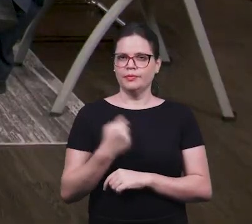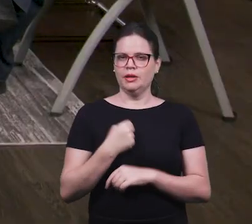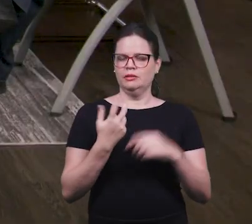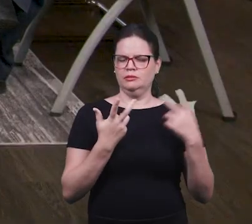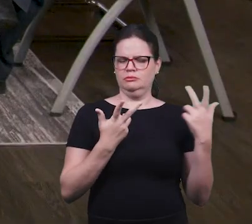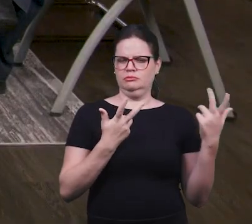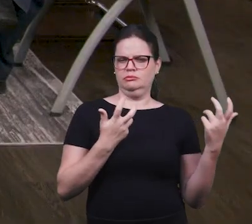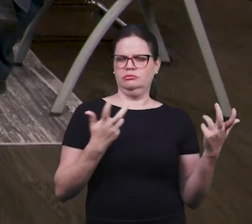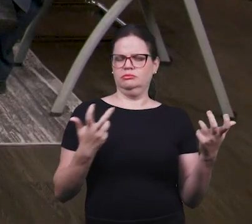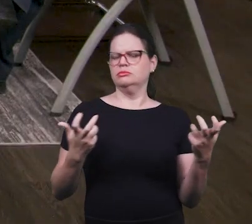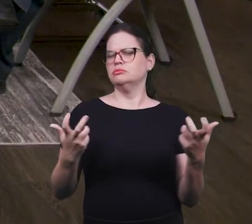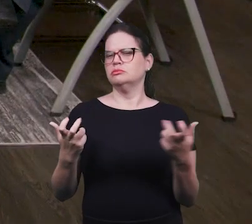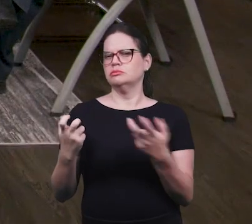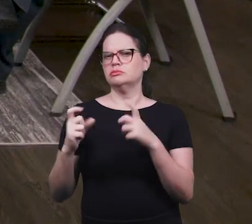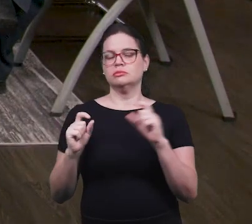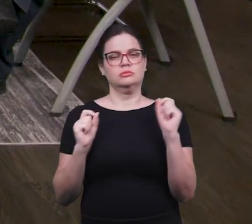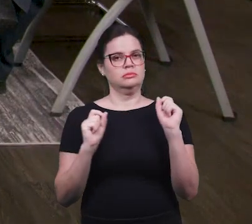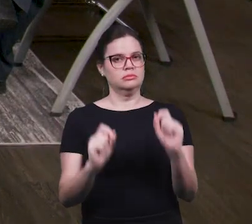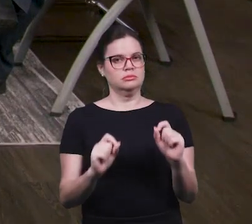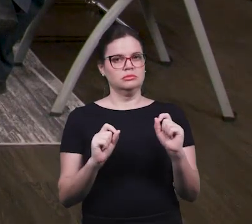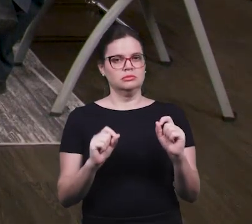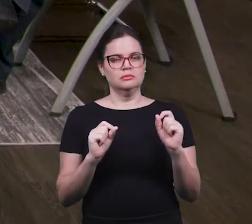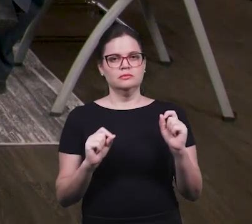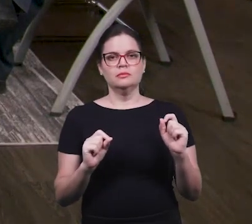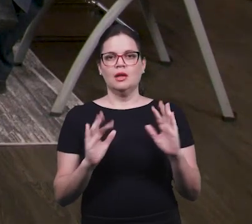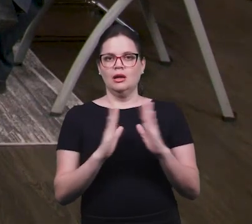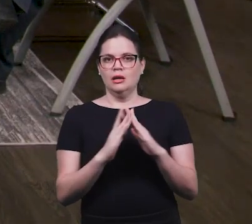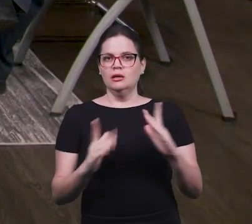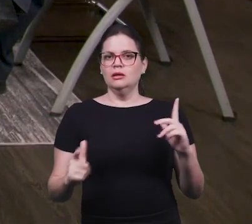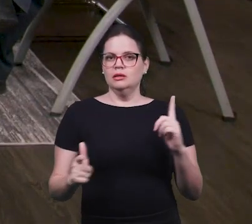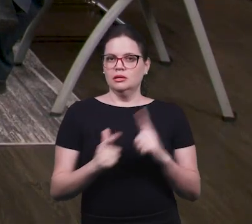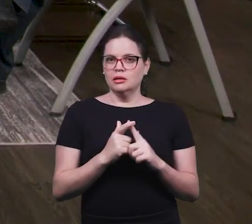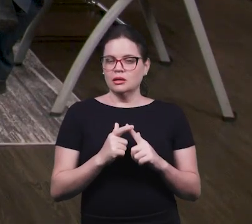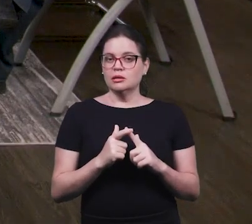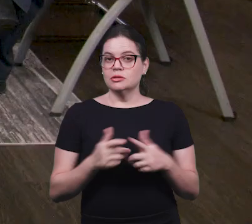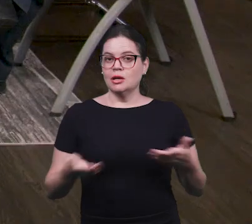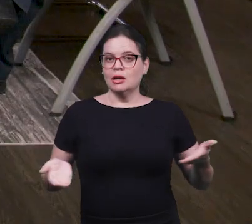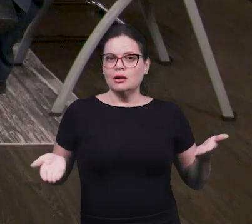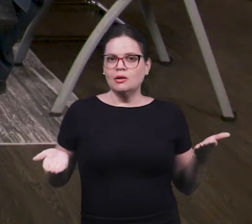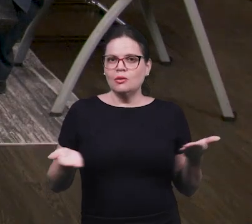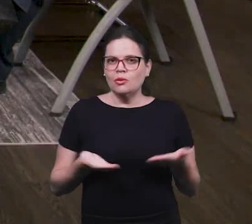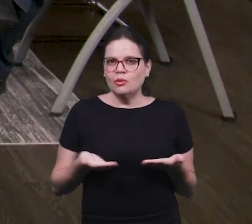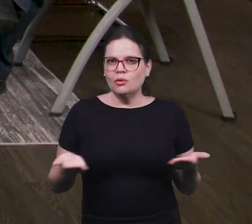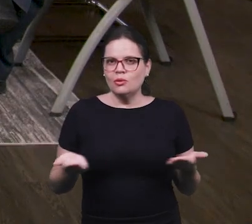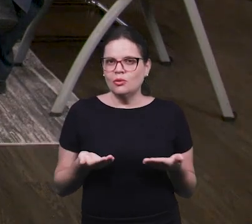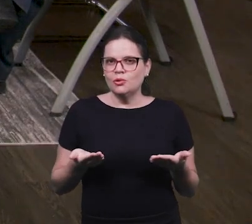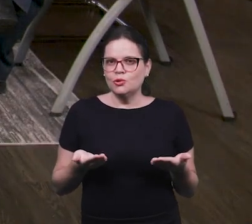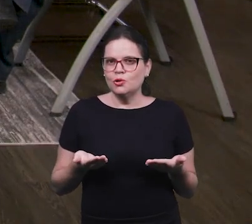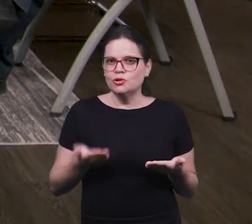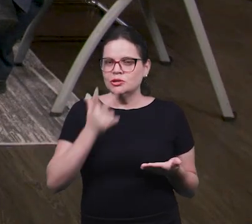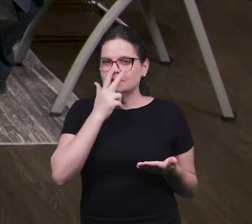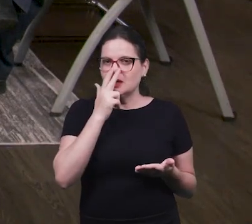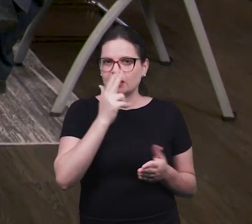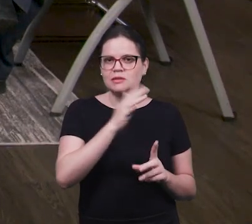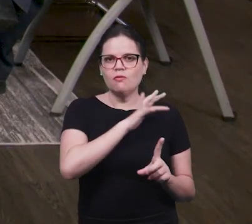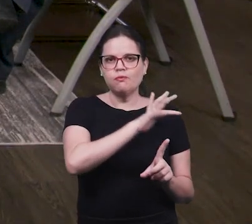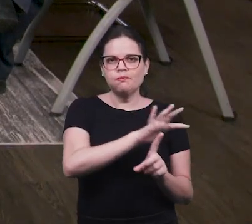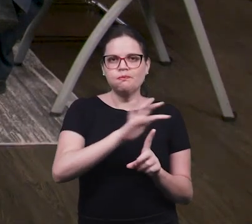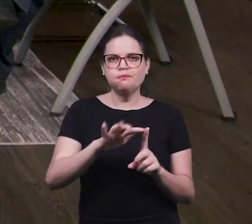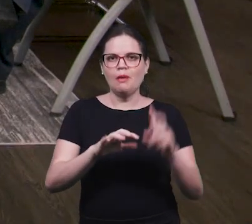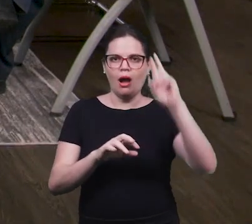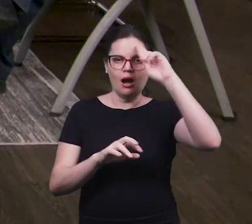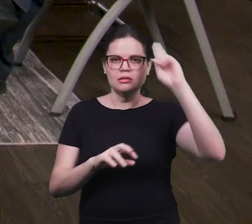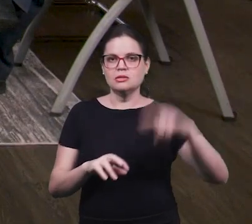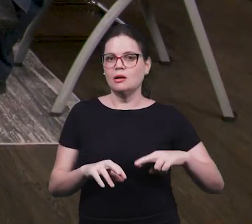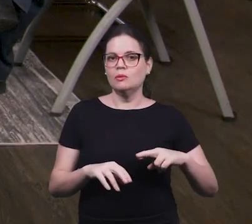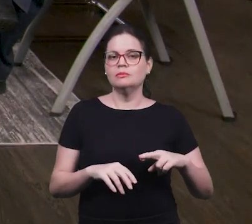observar isso, e que a igreja tinha sido atingida com a razão. Então, a